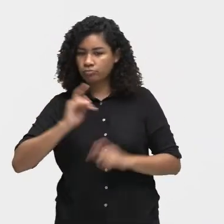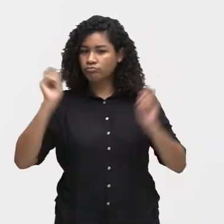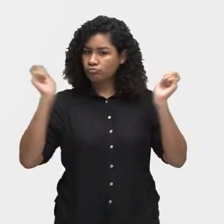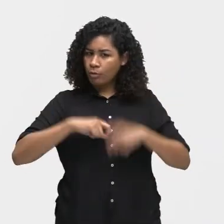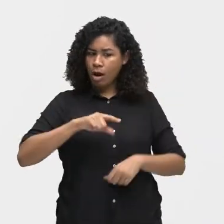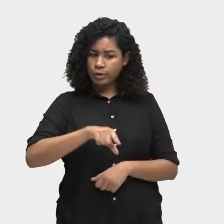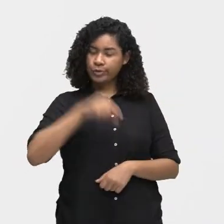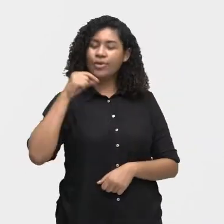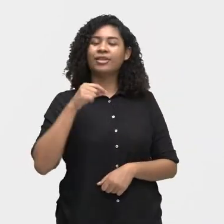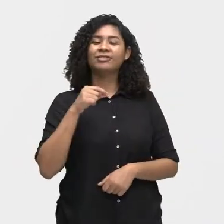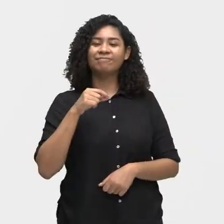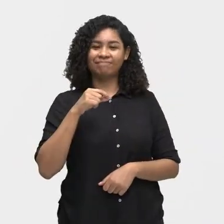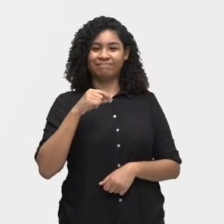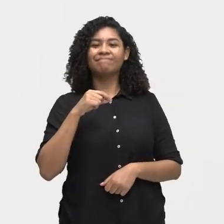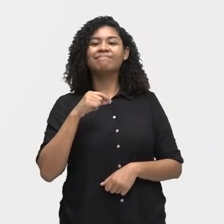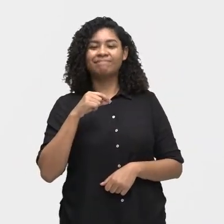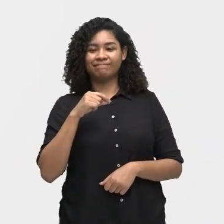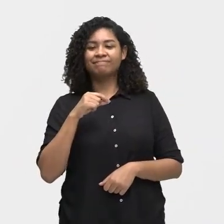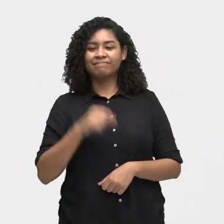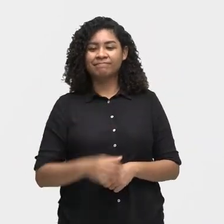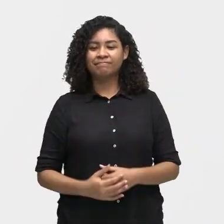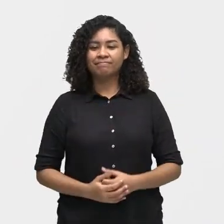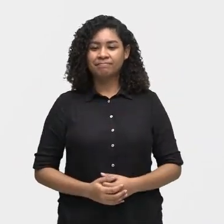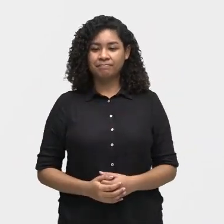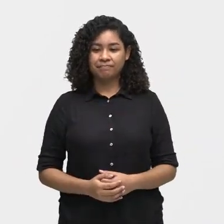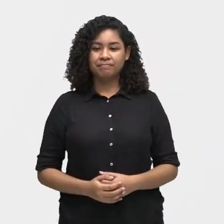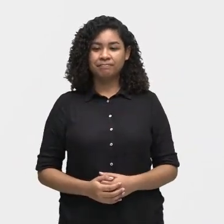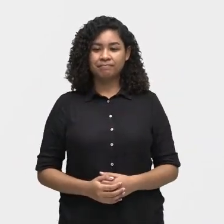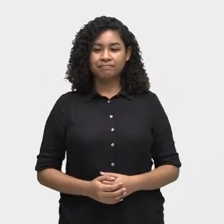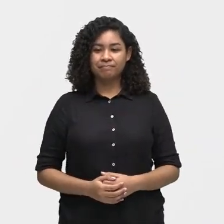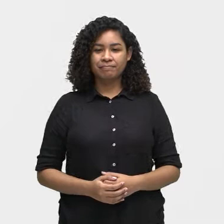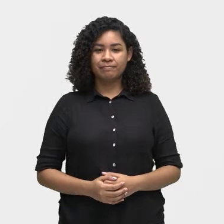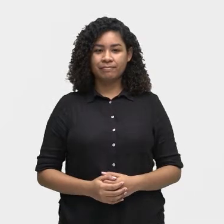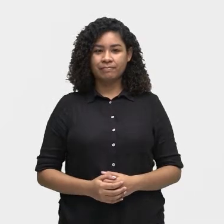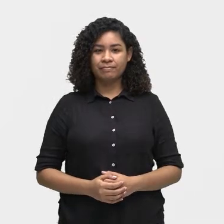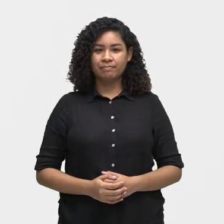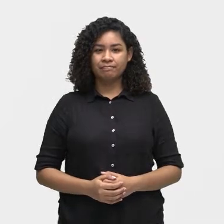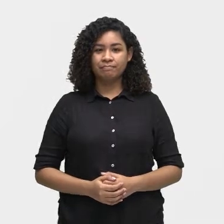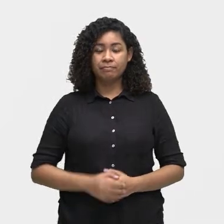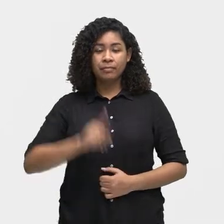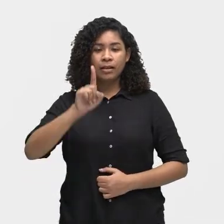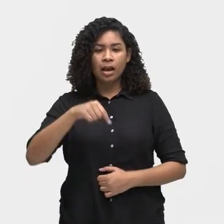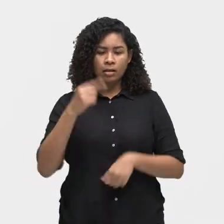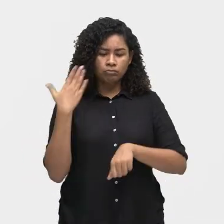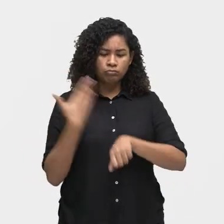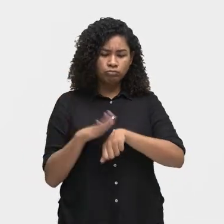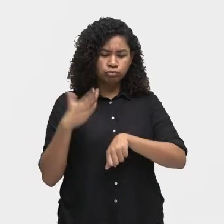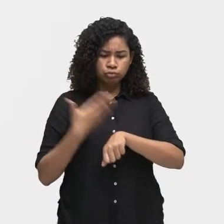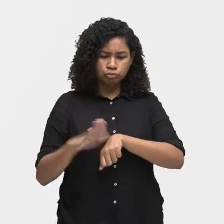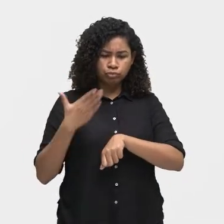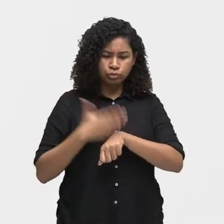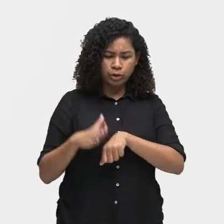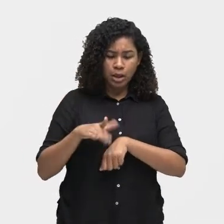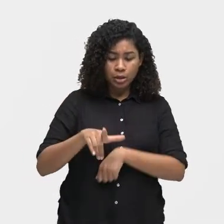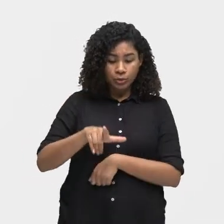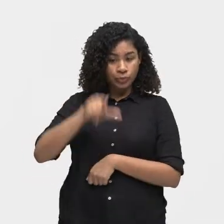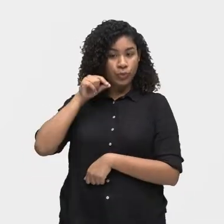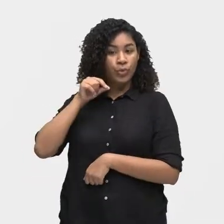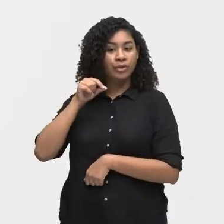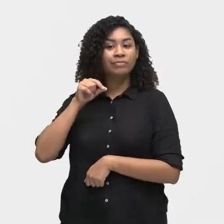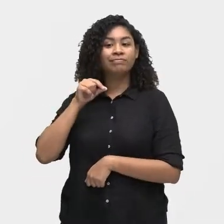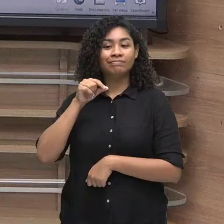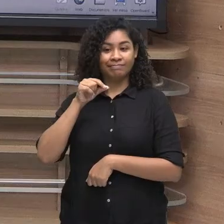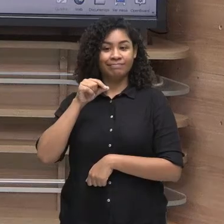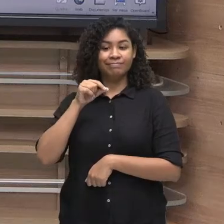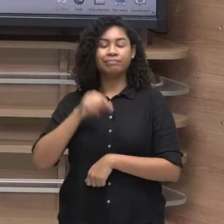A capacidade, né, é o exercício do discernimento. Presta atenção aqui